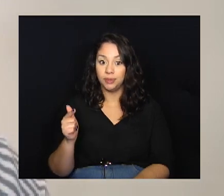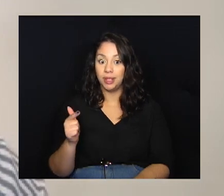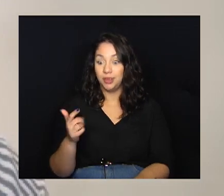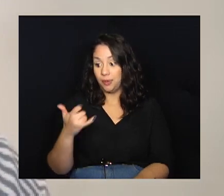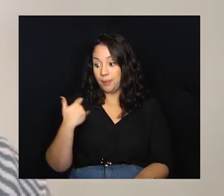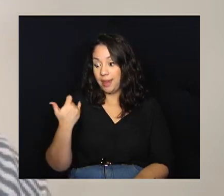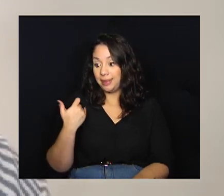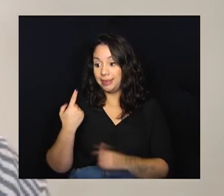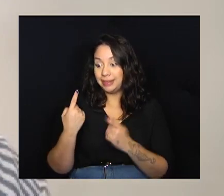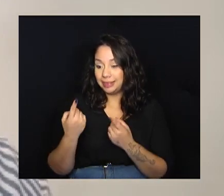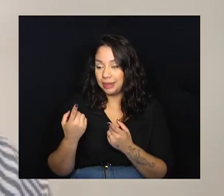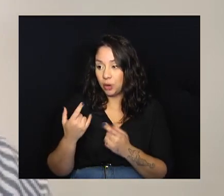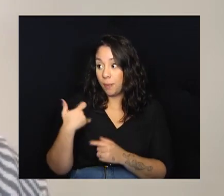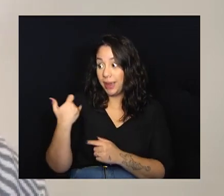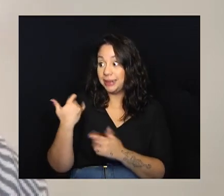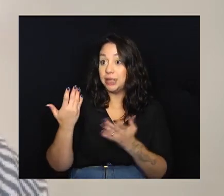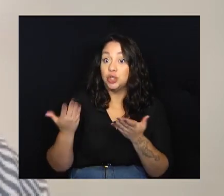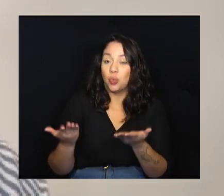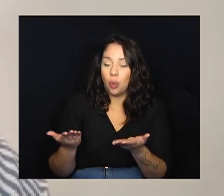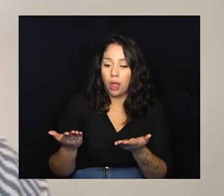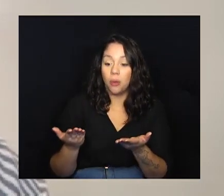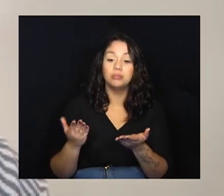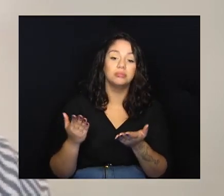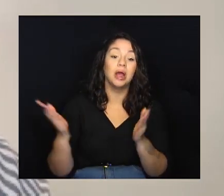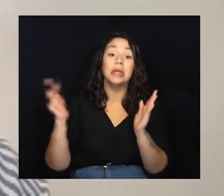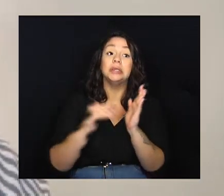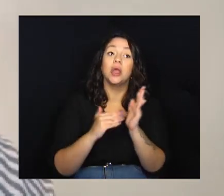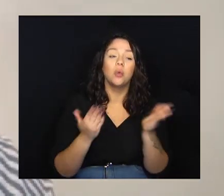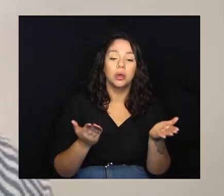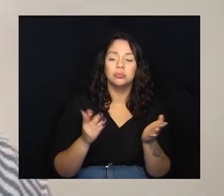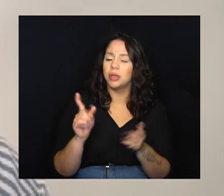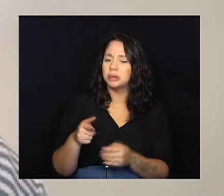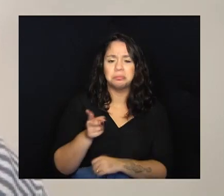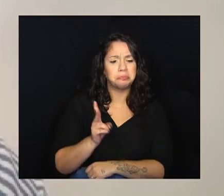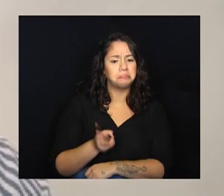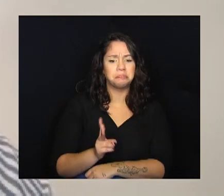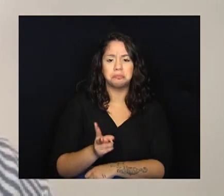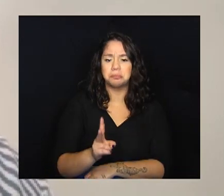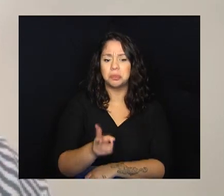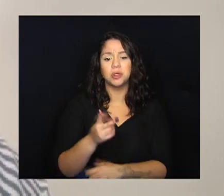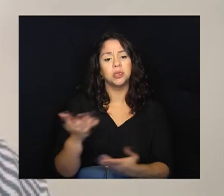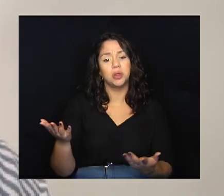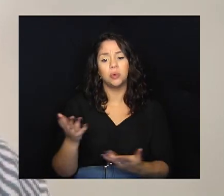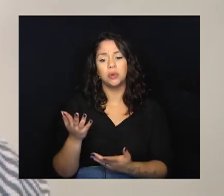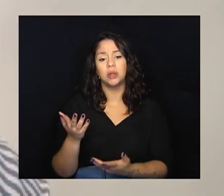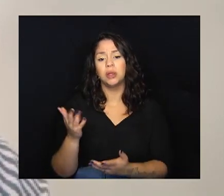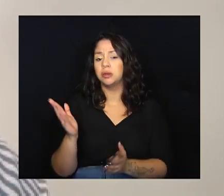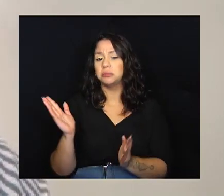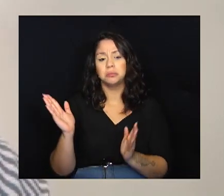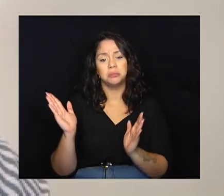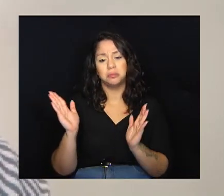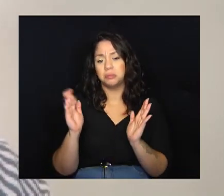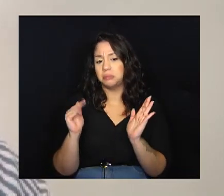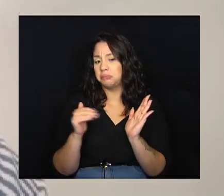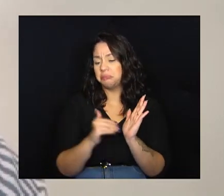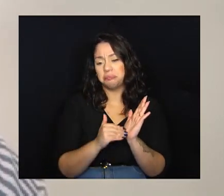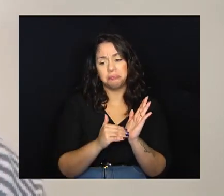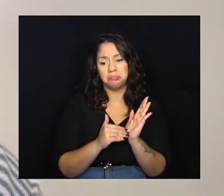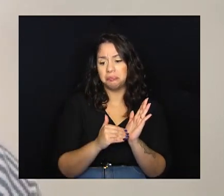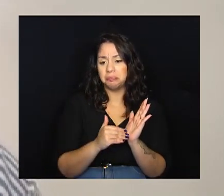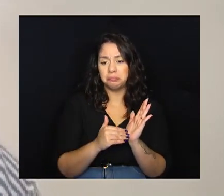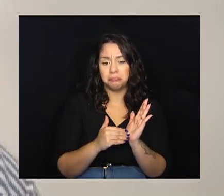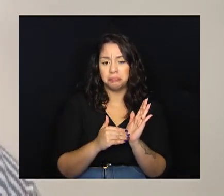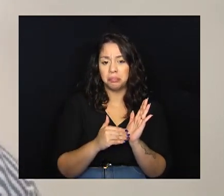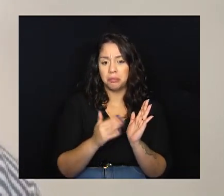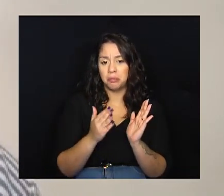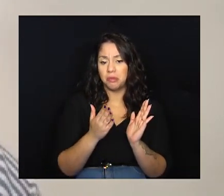uma idade de até até quando né a gente falou é uma produção contínua então a estérese que é até o fim da vida